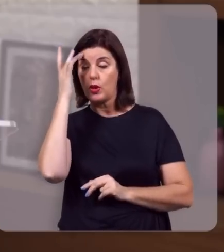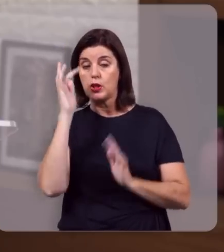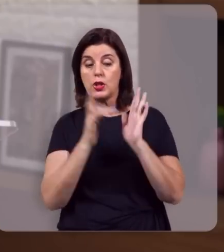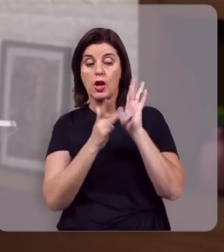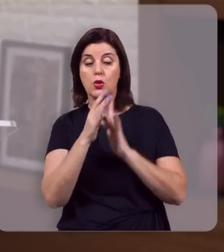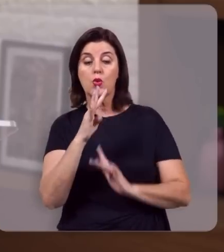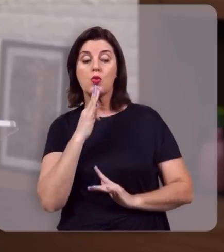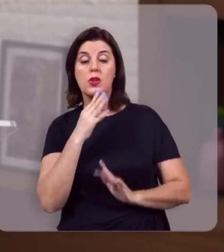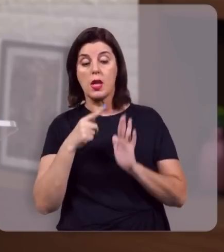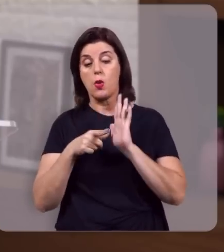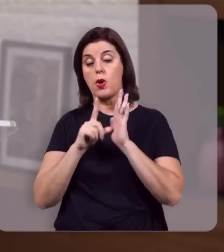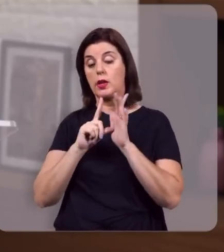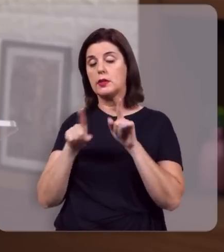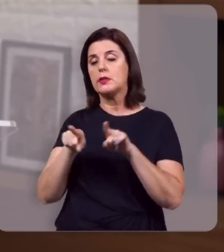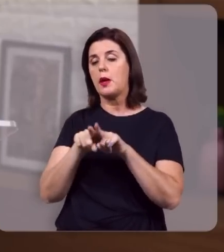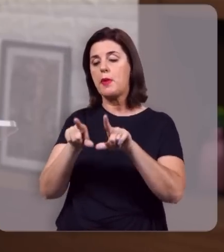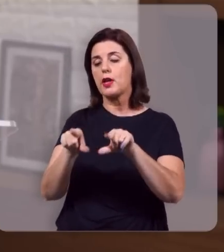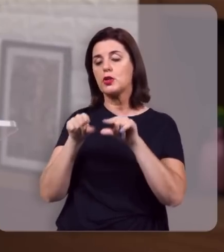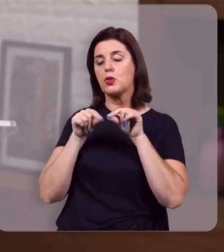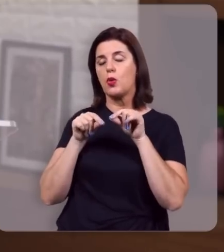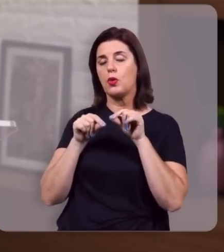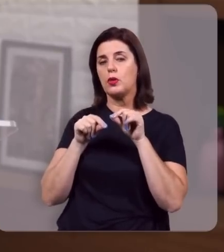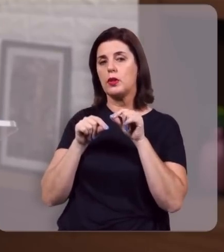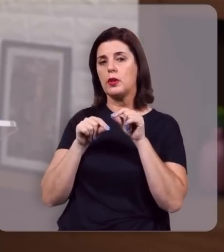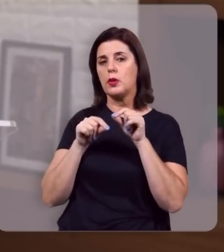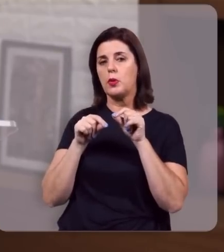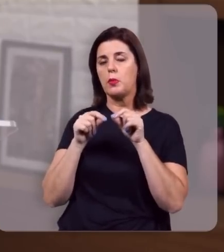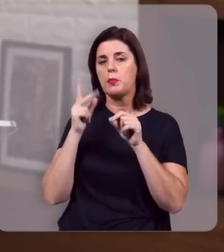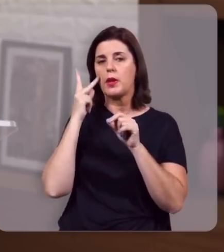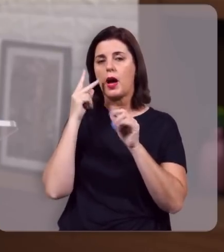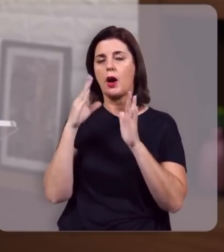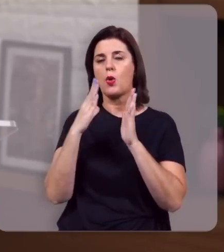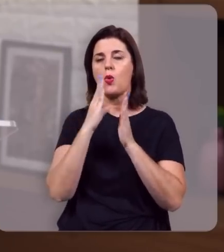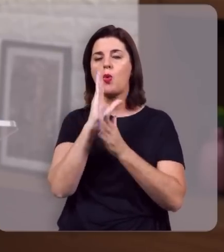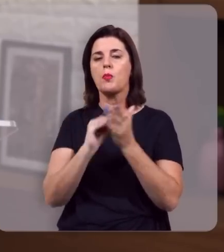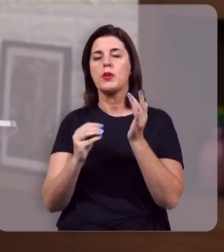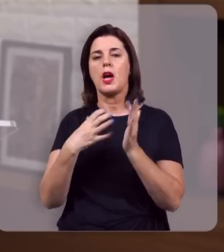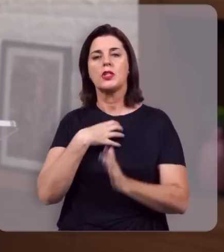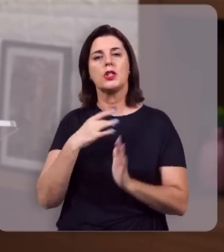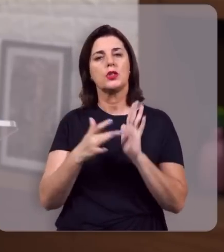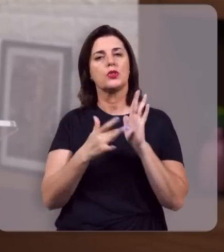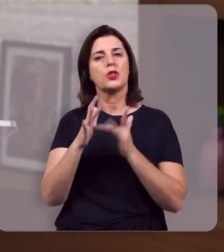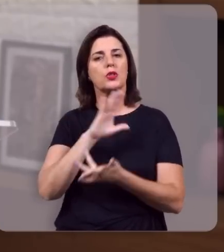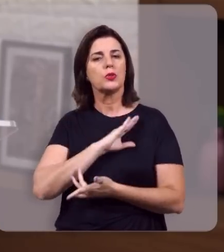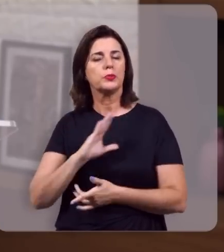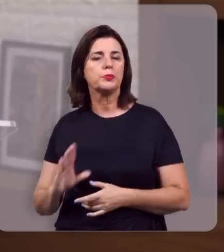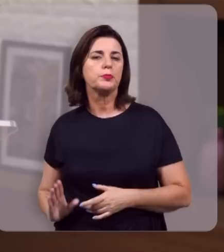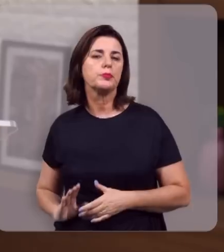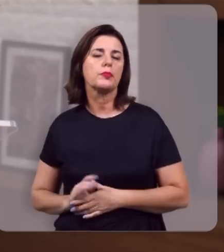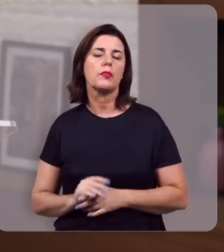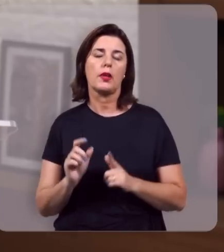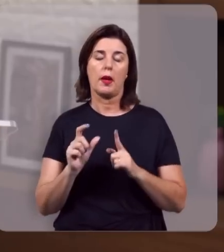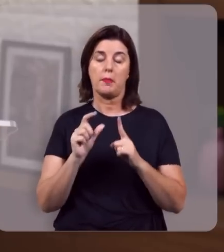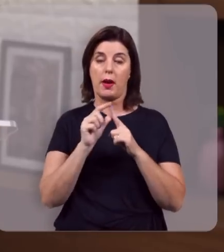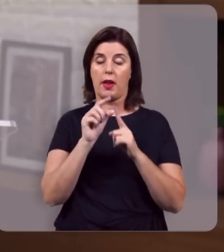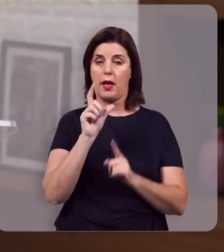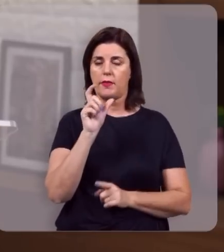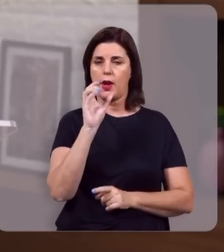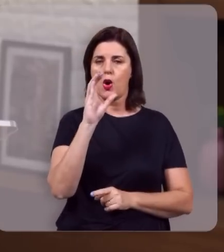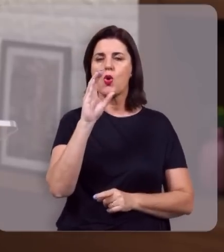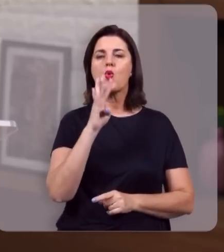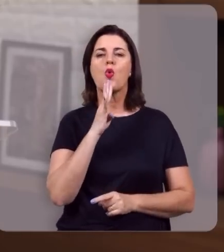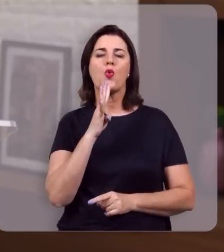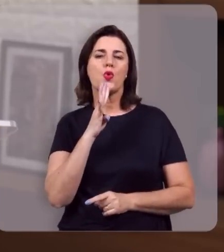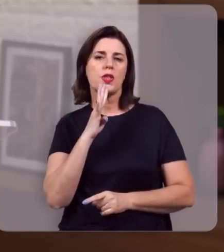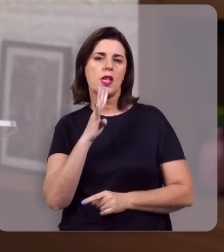antemão, também os predestinou para serem conformes à imagem de seu Filho. Esta palavra conhecer, tanto no